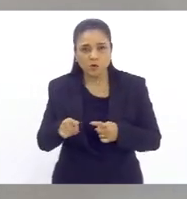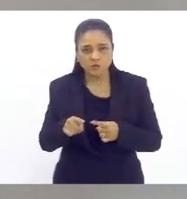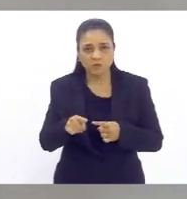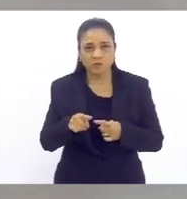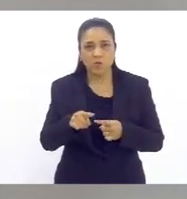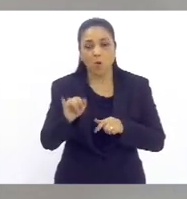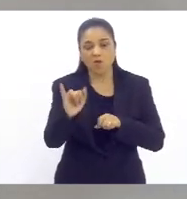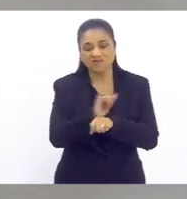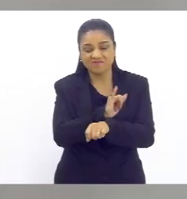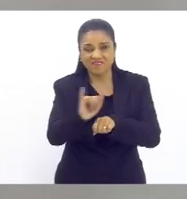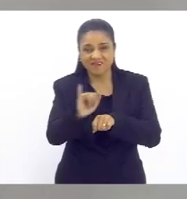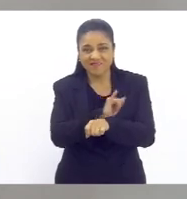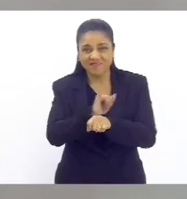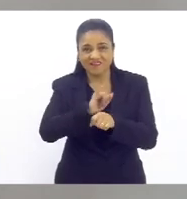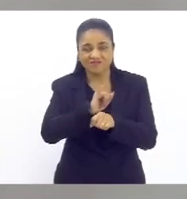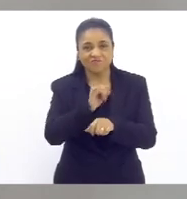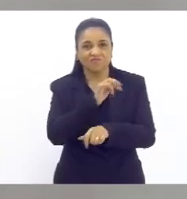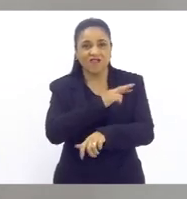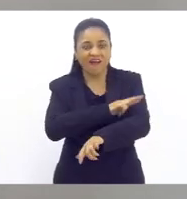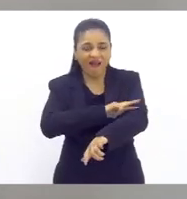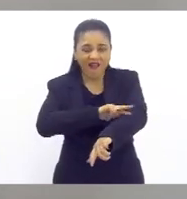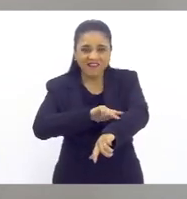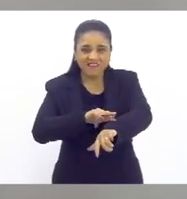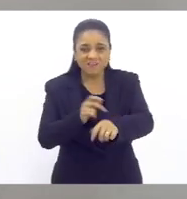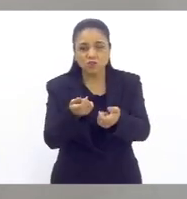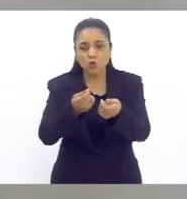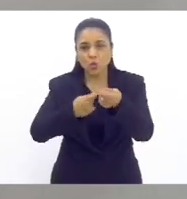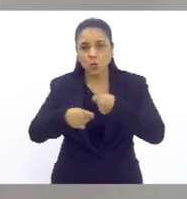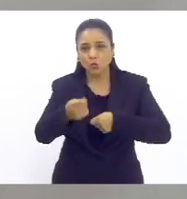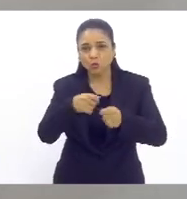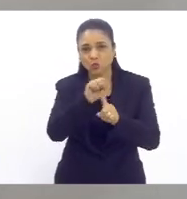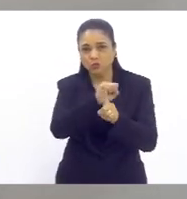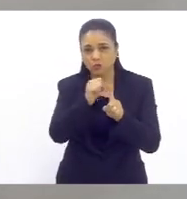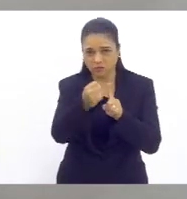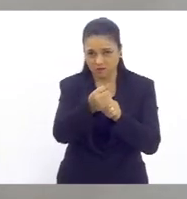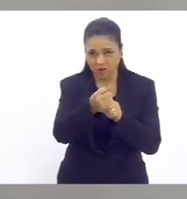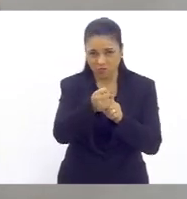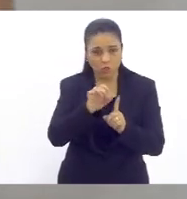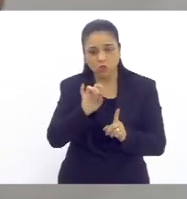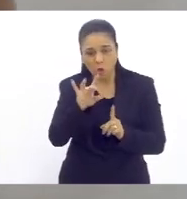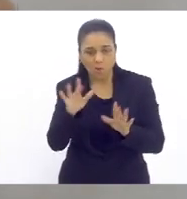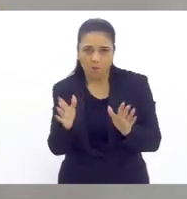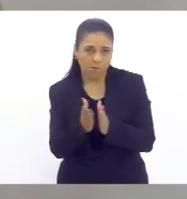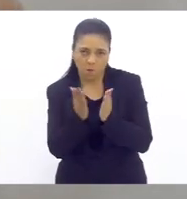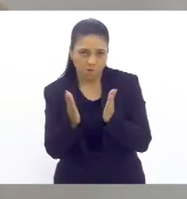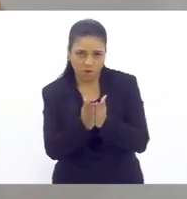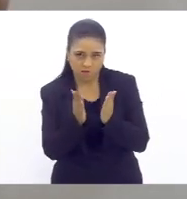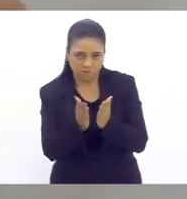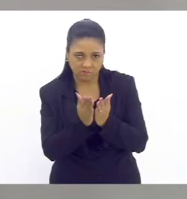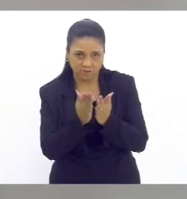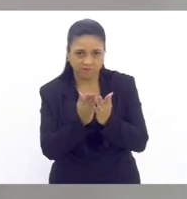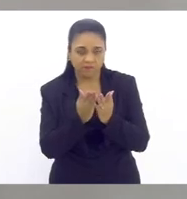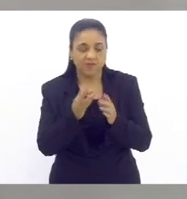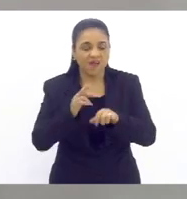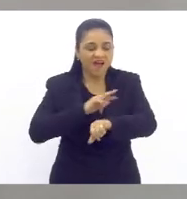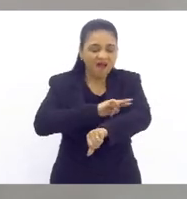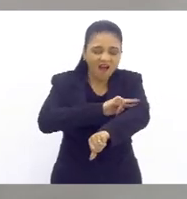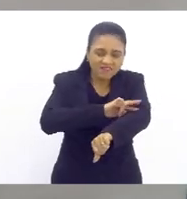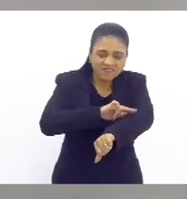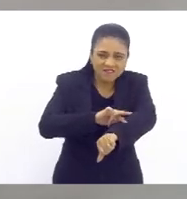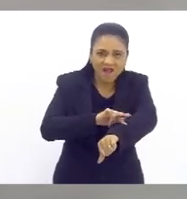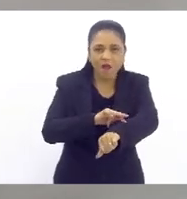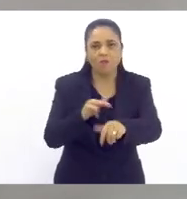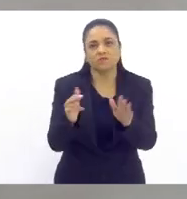como estratégia racista de controle social ou seja não é só controle social da pobreza é controle social e racial da pobreza